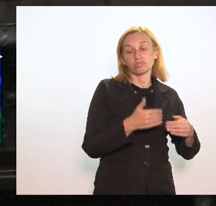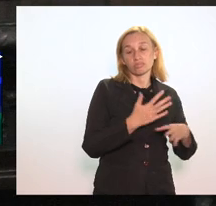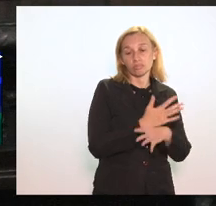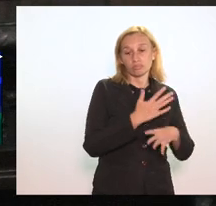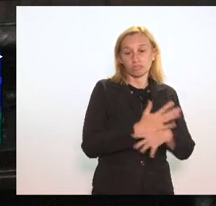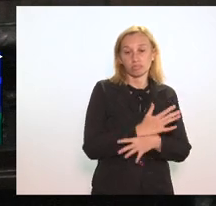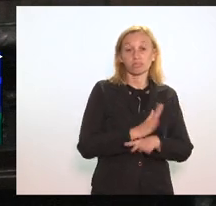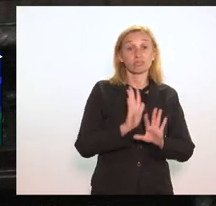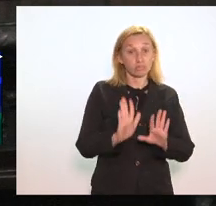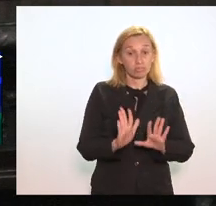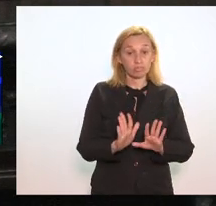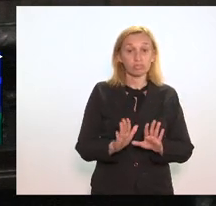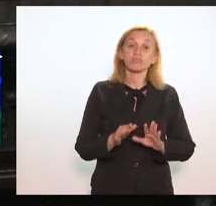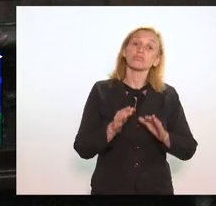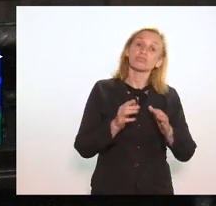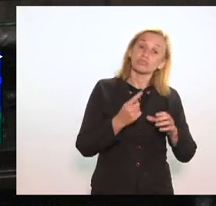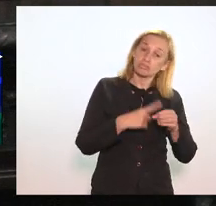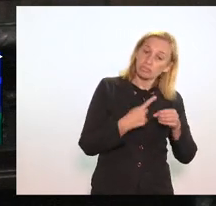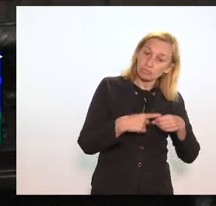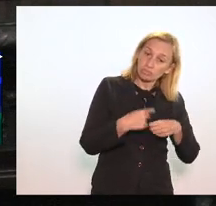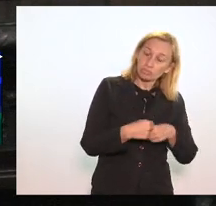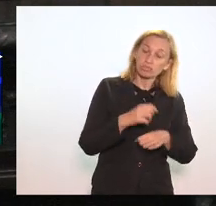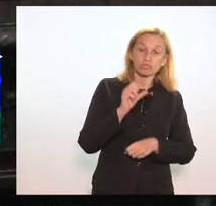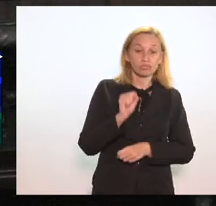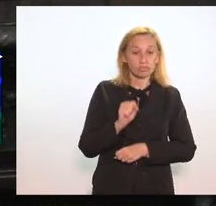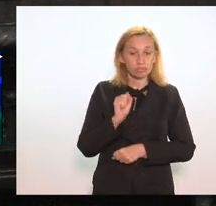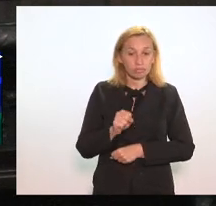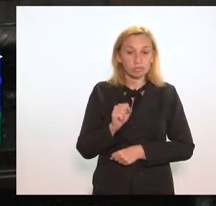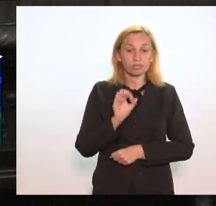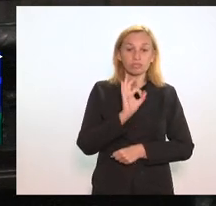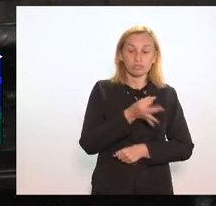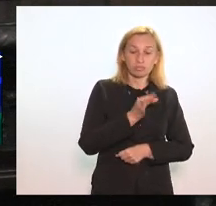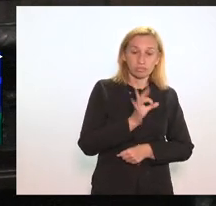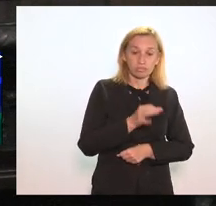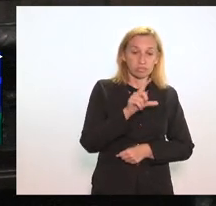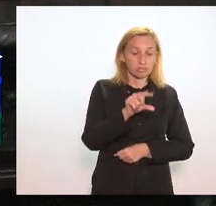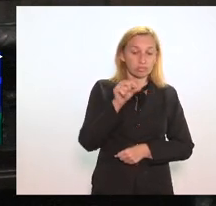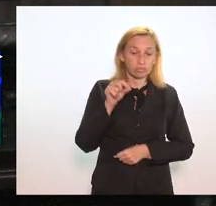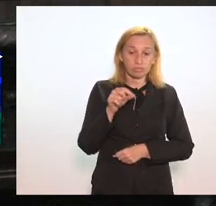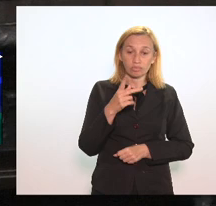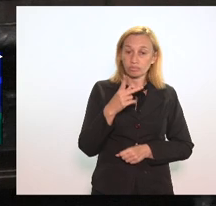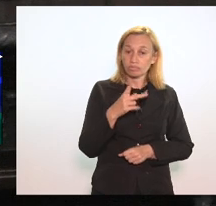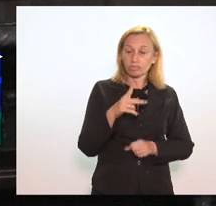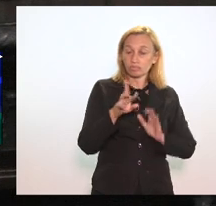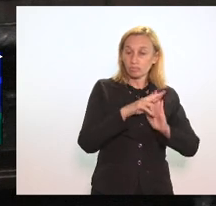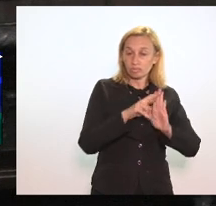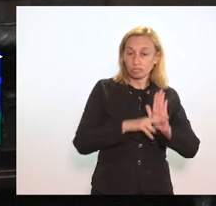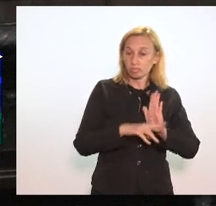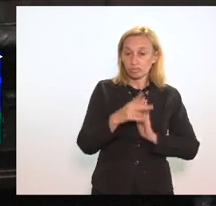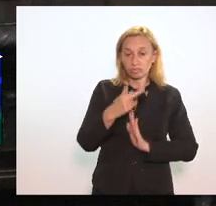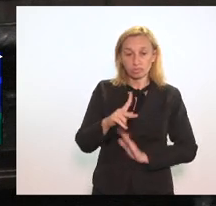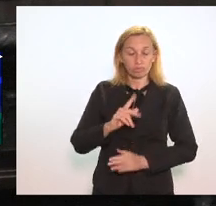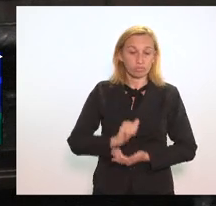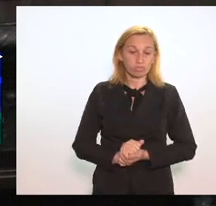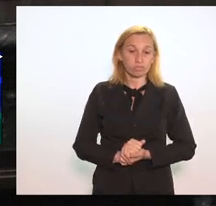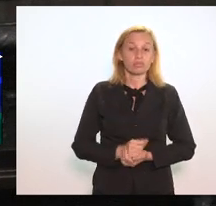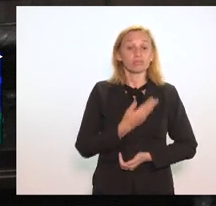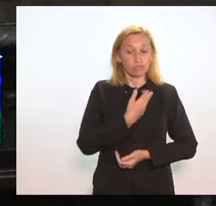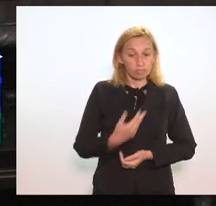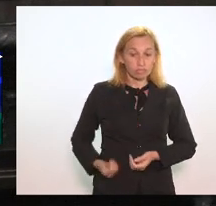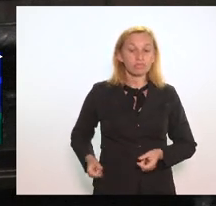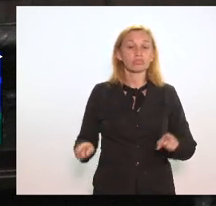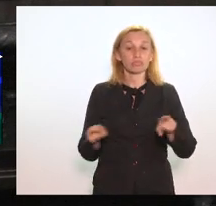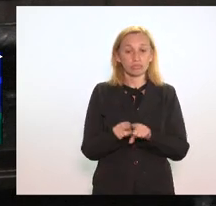e os municípios podem que deve se for necessário adotar medidas restritivas e o governador pode